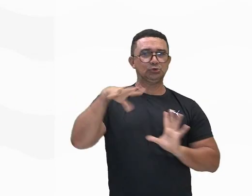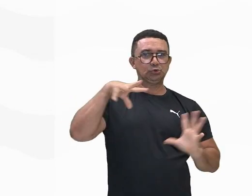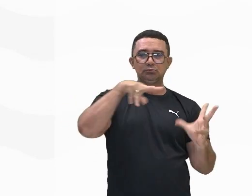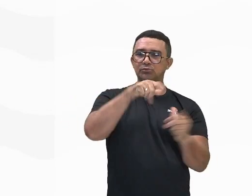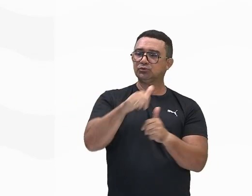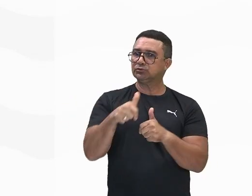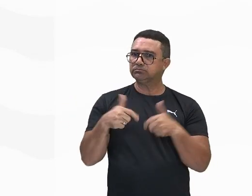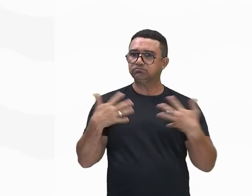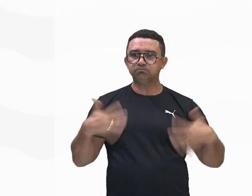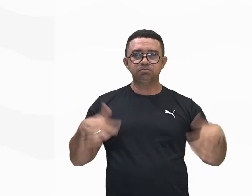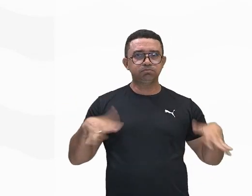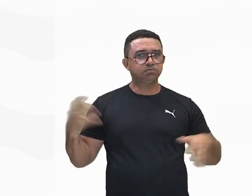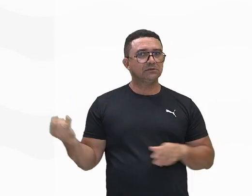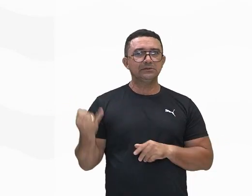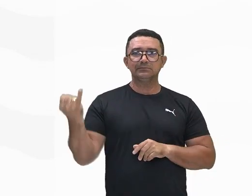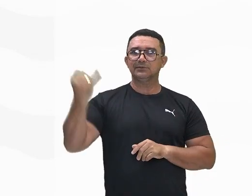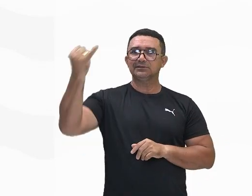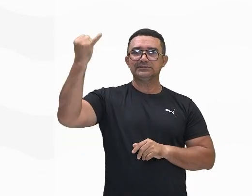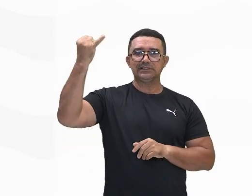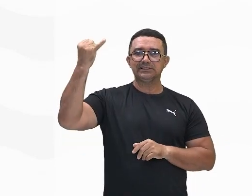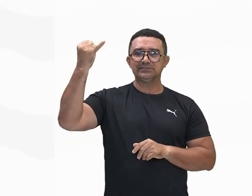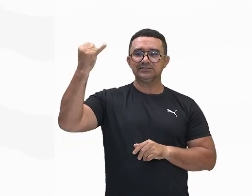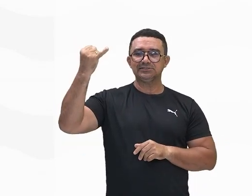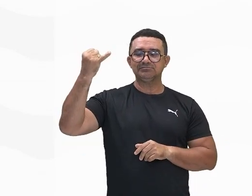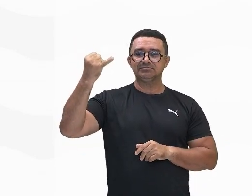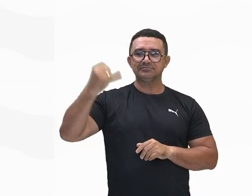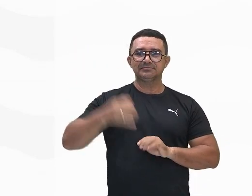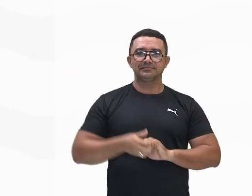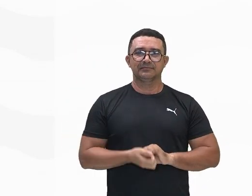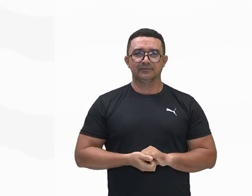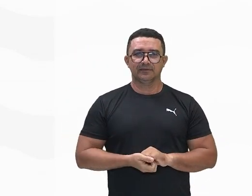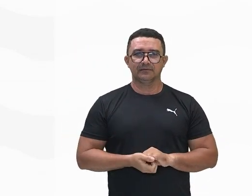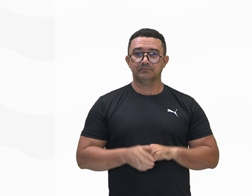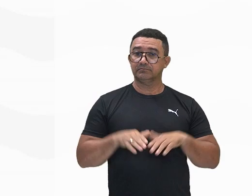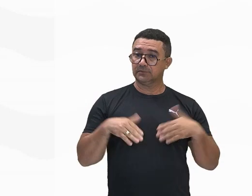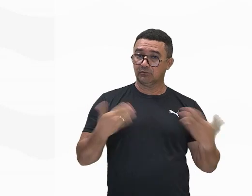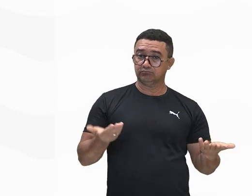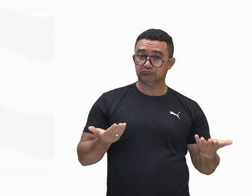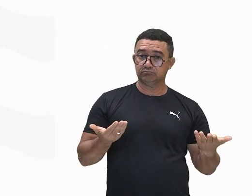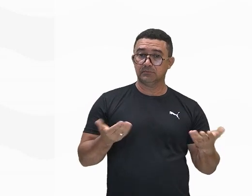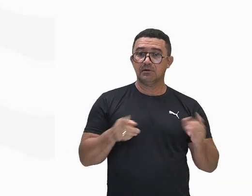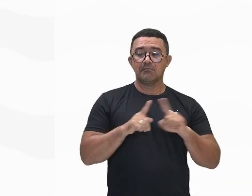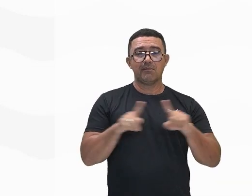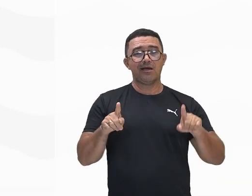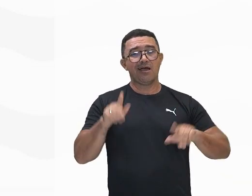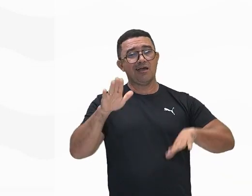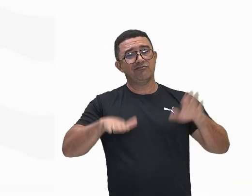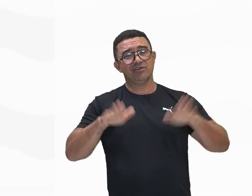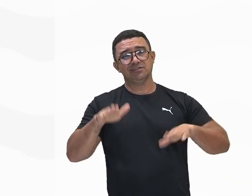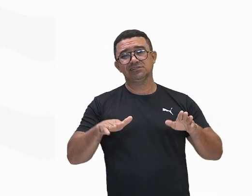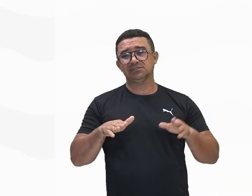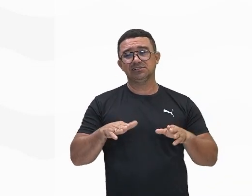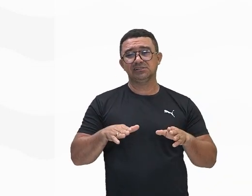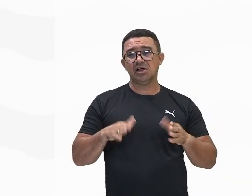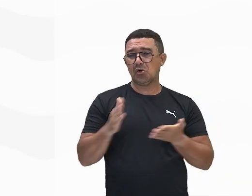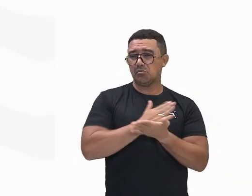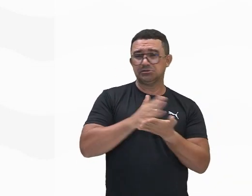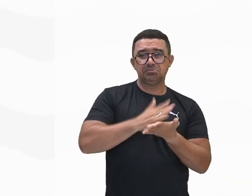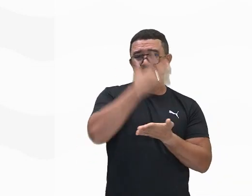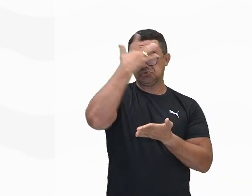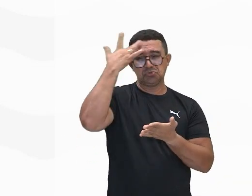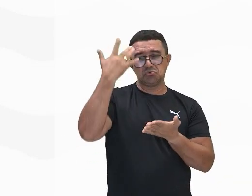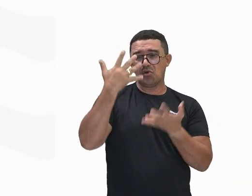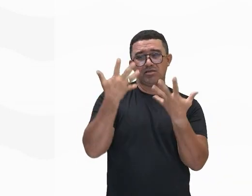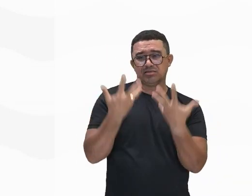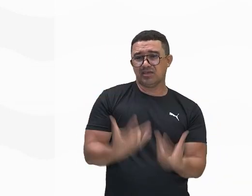mundo tão rico e fascinante. No entanto, nem sempre é fácil aceitar e